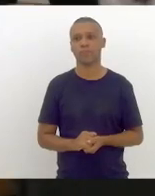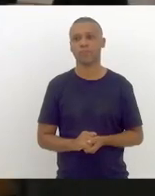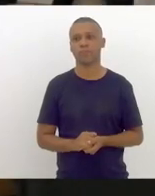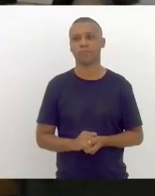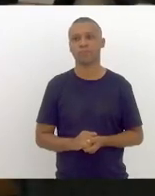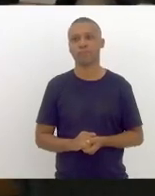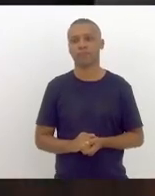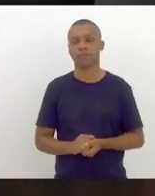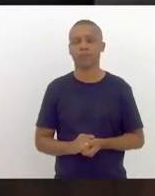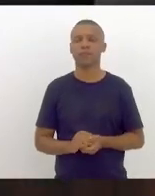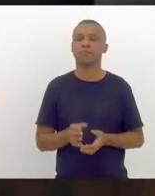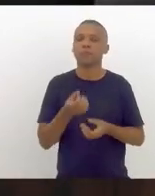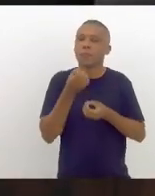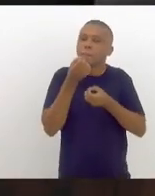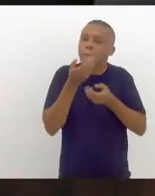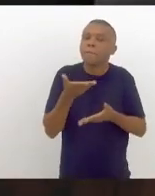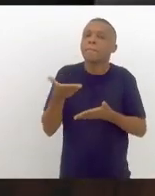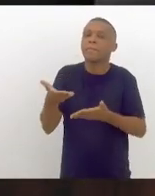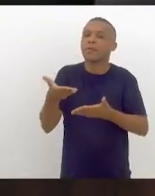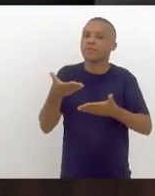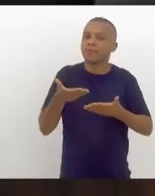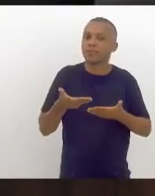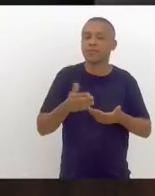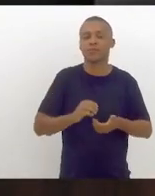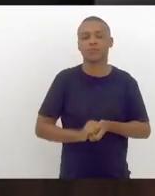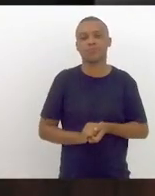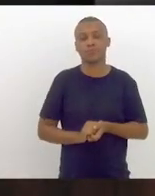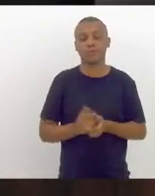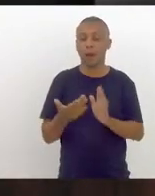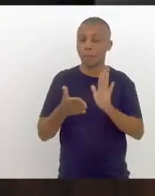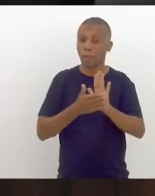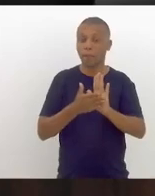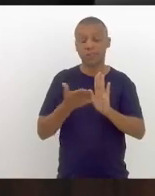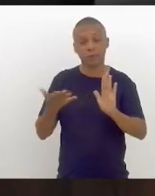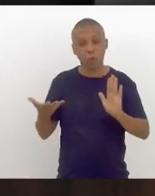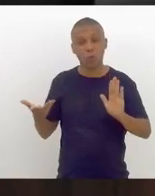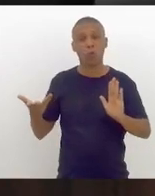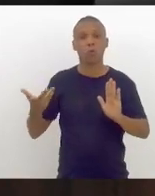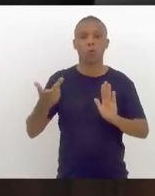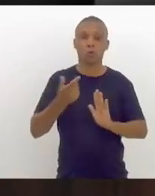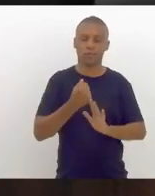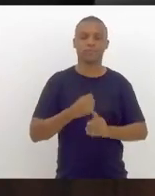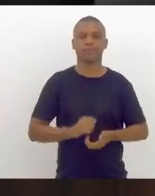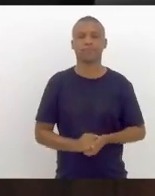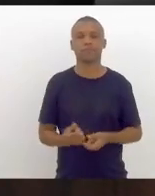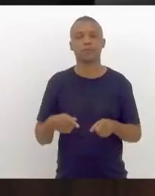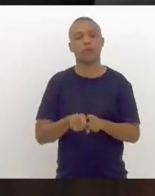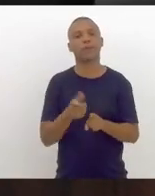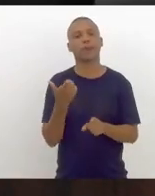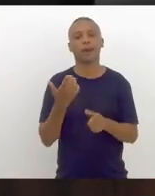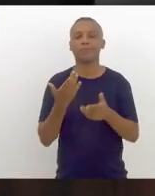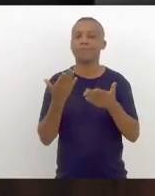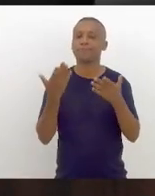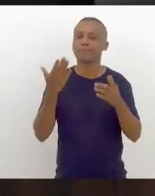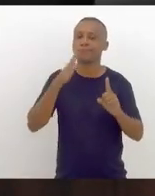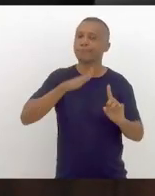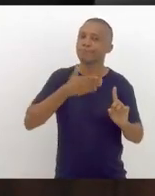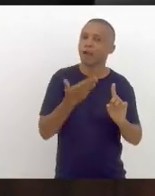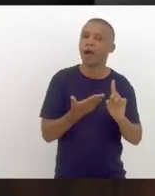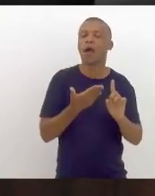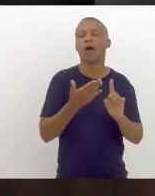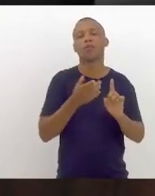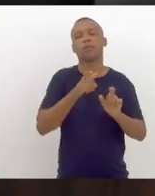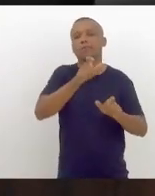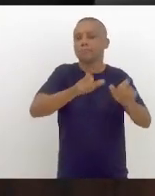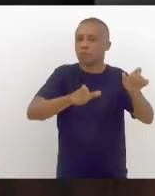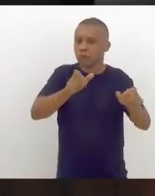sejam bem-vindos e uma excepcional proposta também aqui saudável os membros da comissão